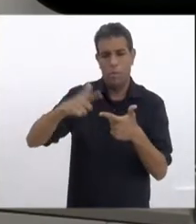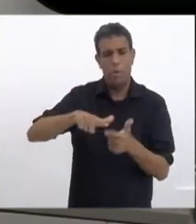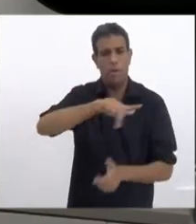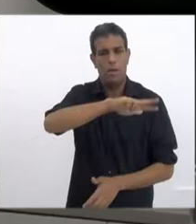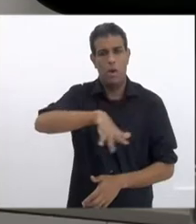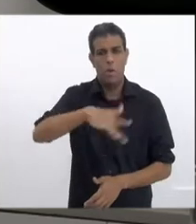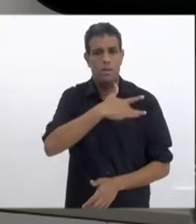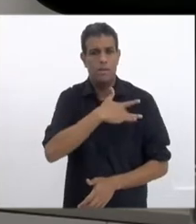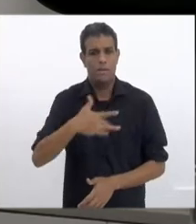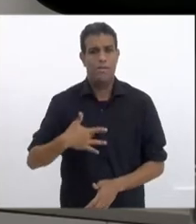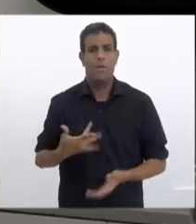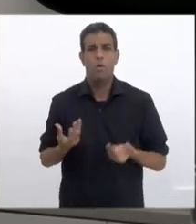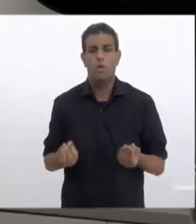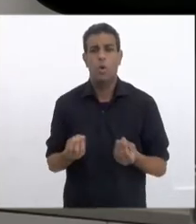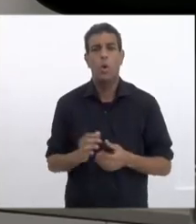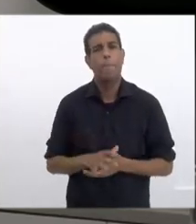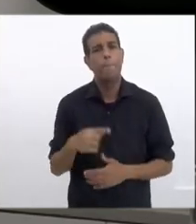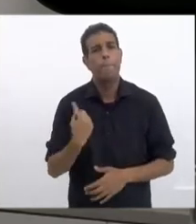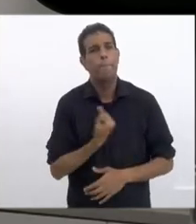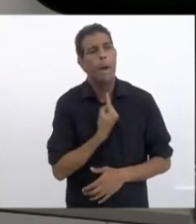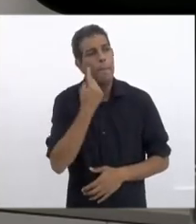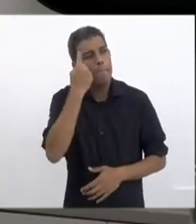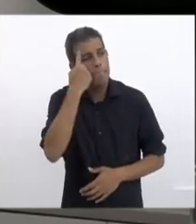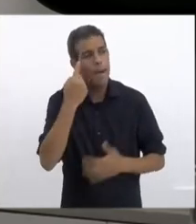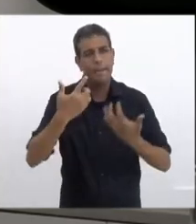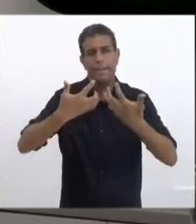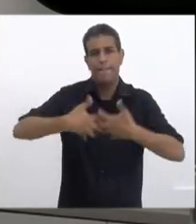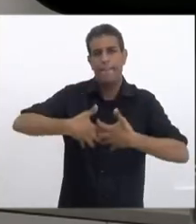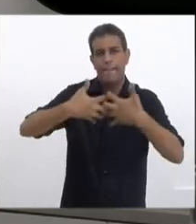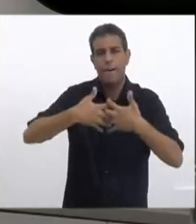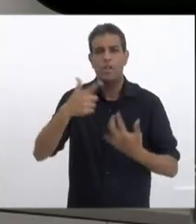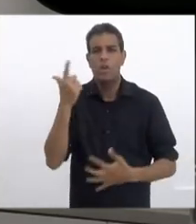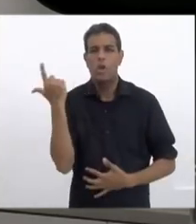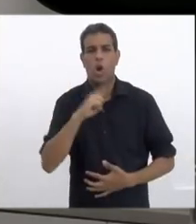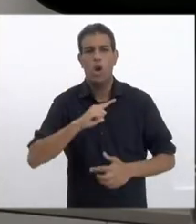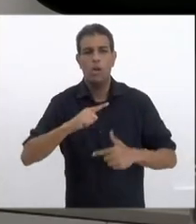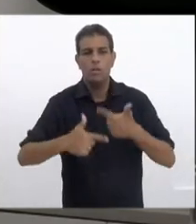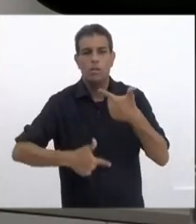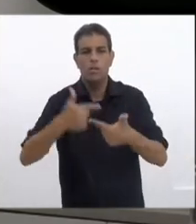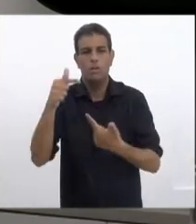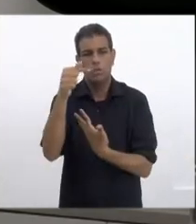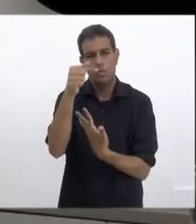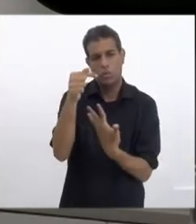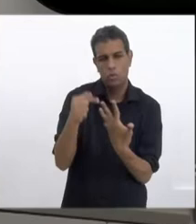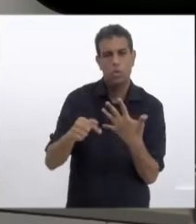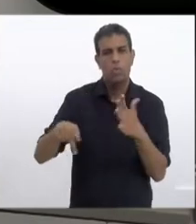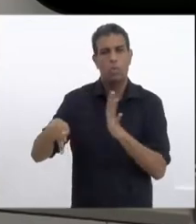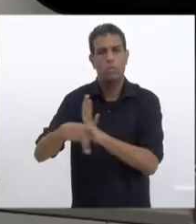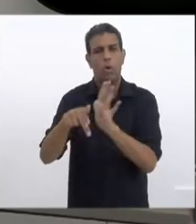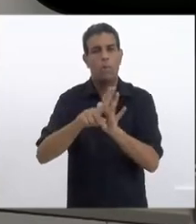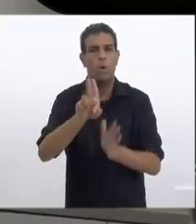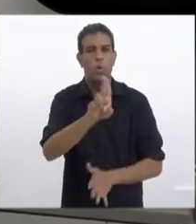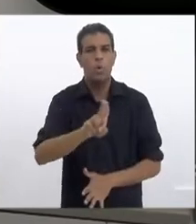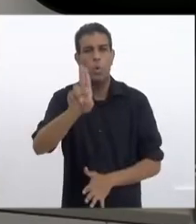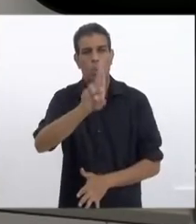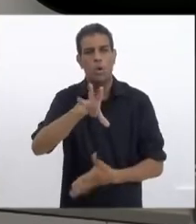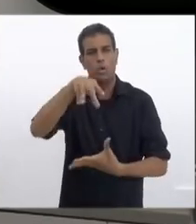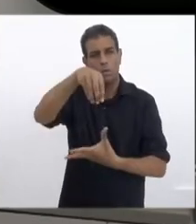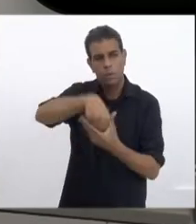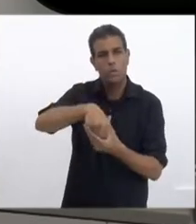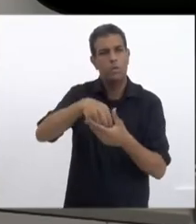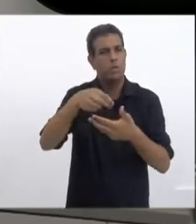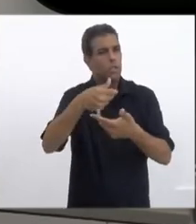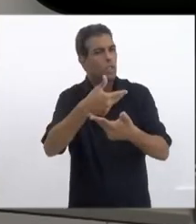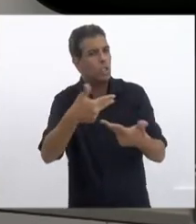que vai resolver isso, mas a gente tem um papel fundamental no enfrentamento do problema de uso